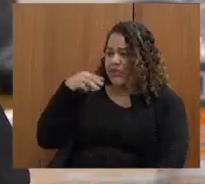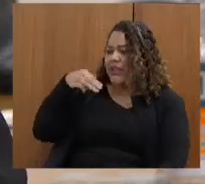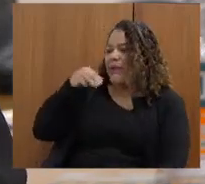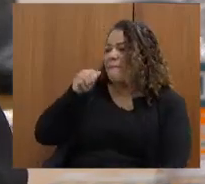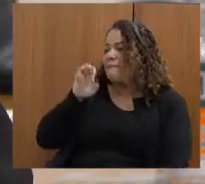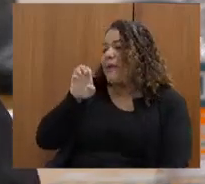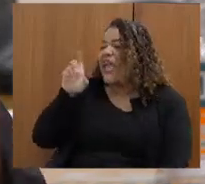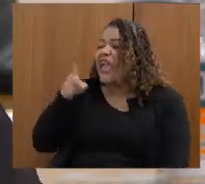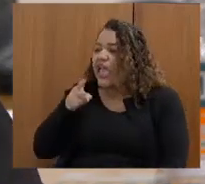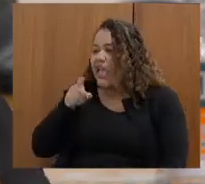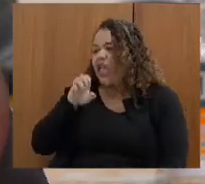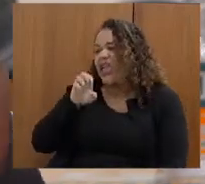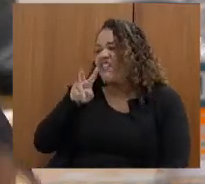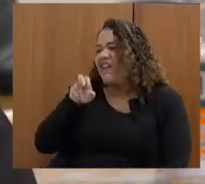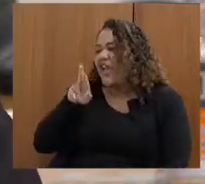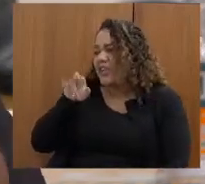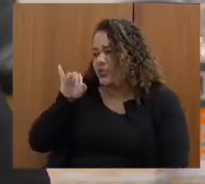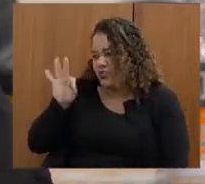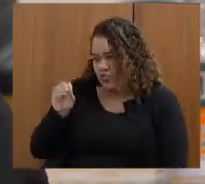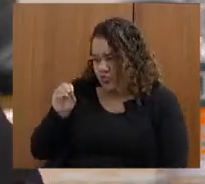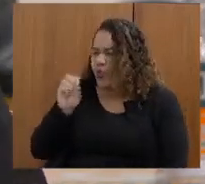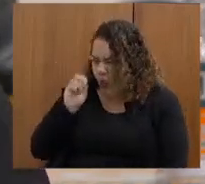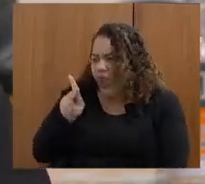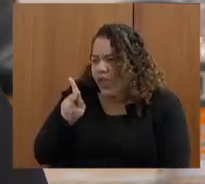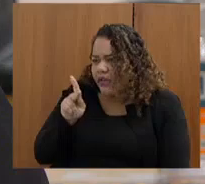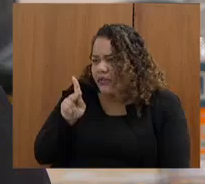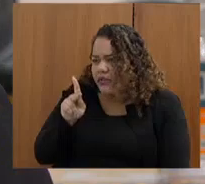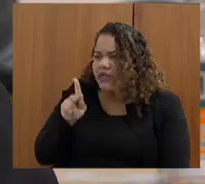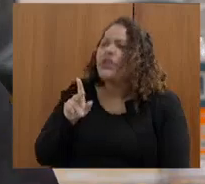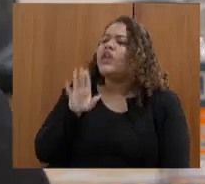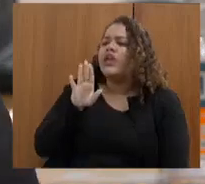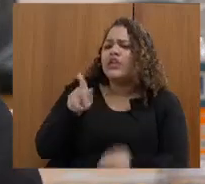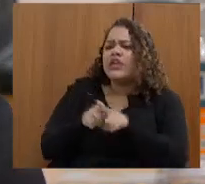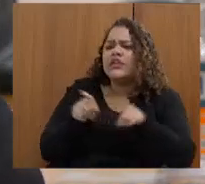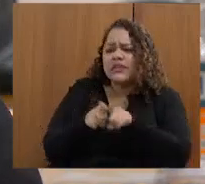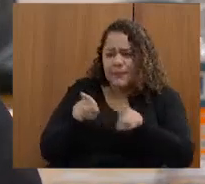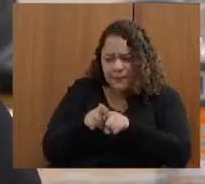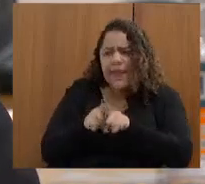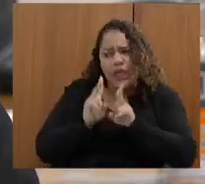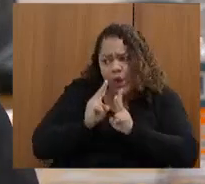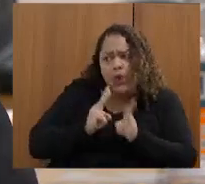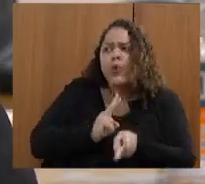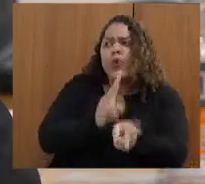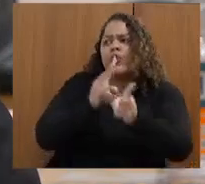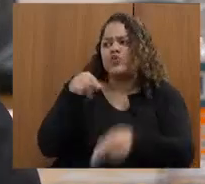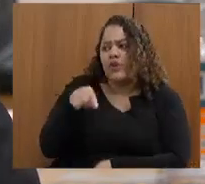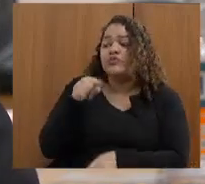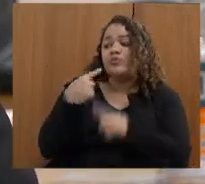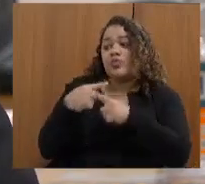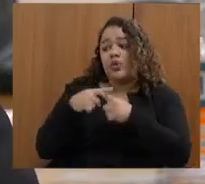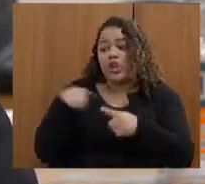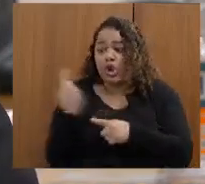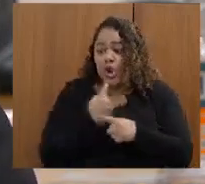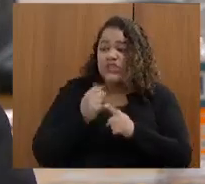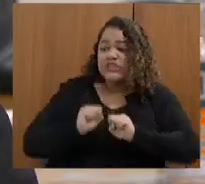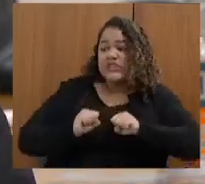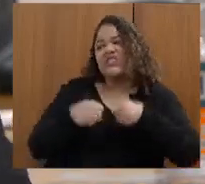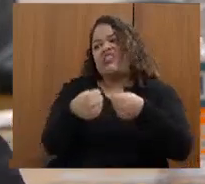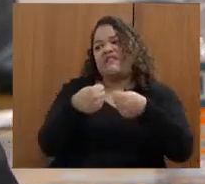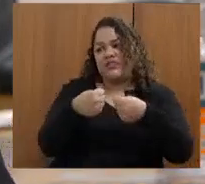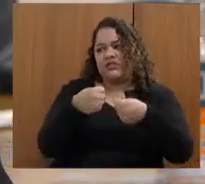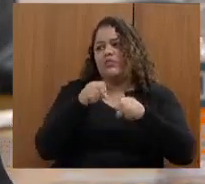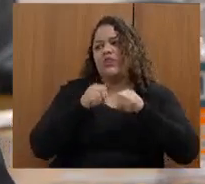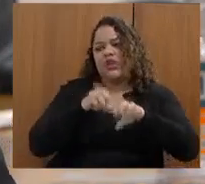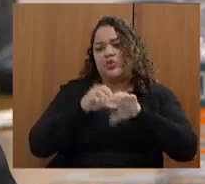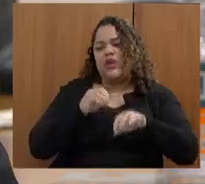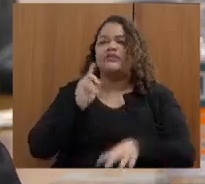a mim tá E vamos seguir bem nessa toada porque nós defendemos a educação dos mineiros e muito